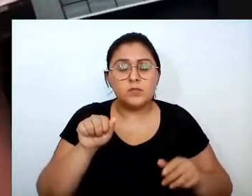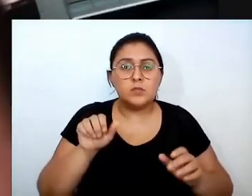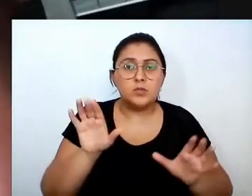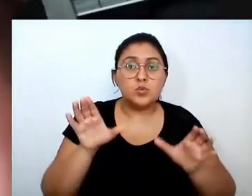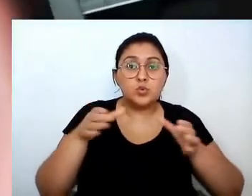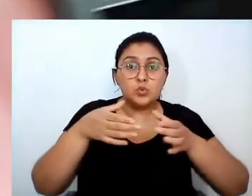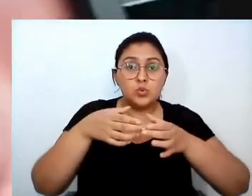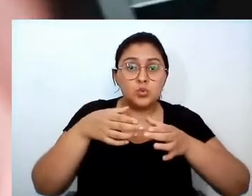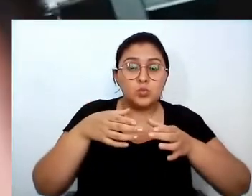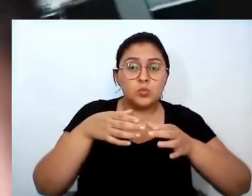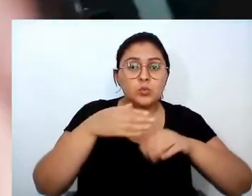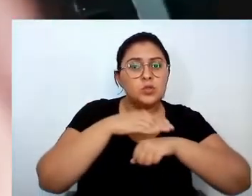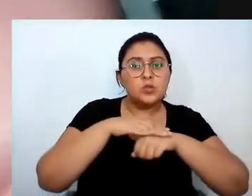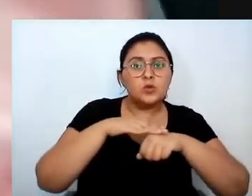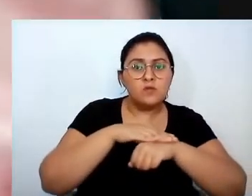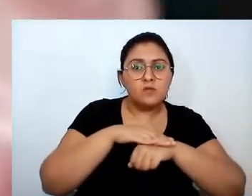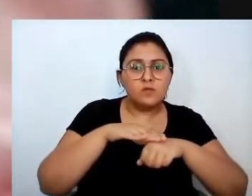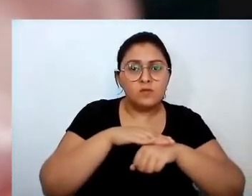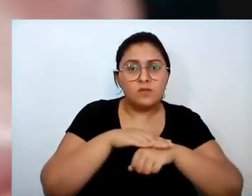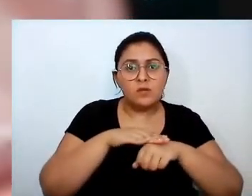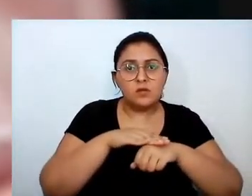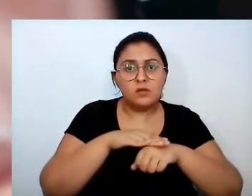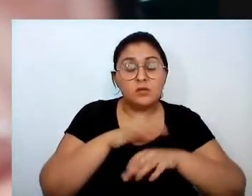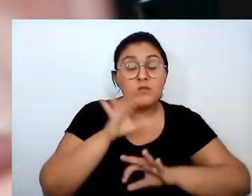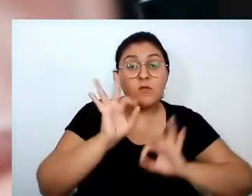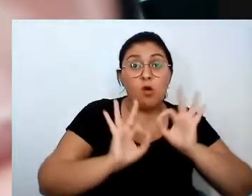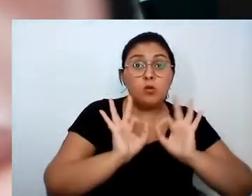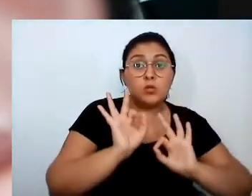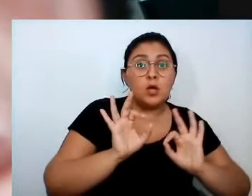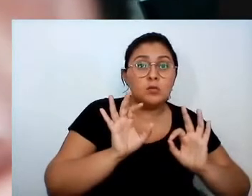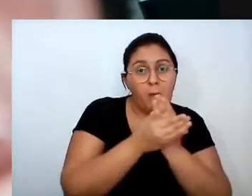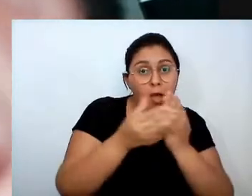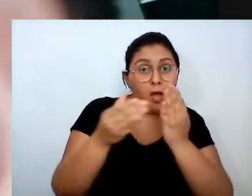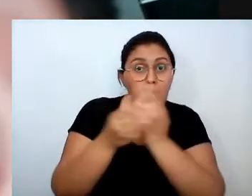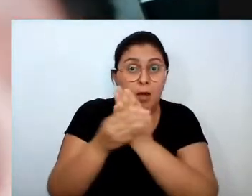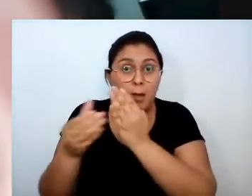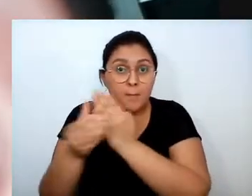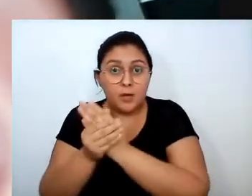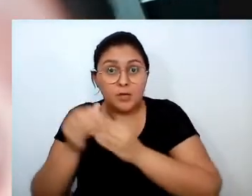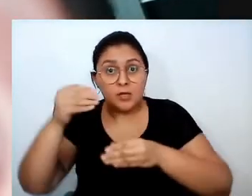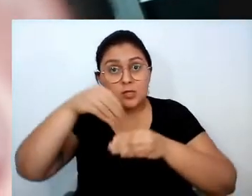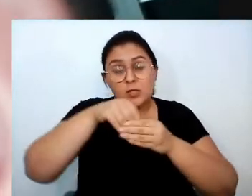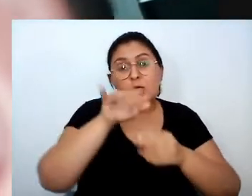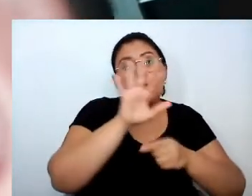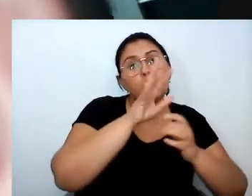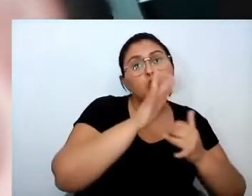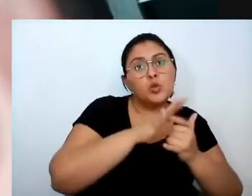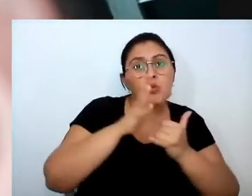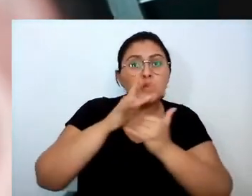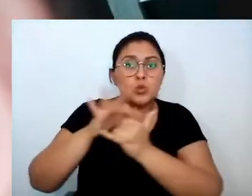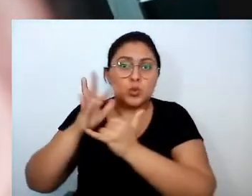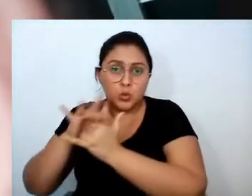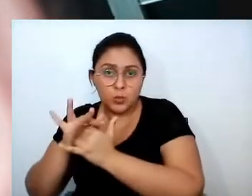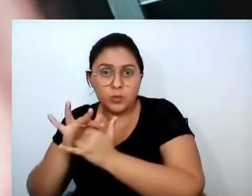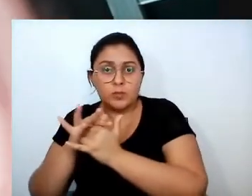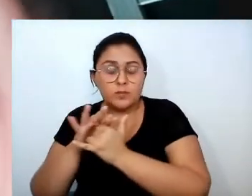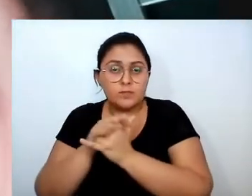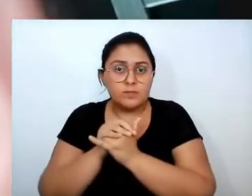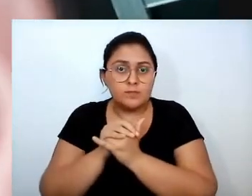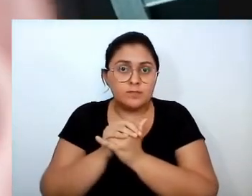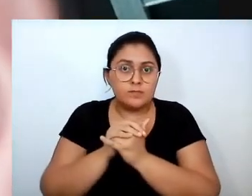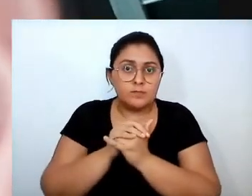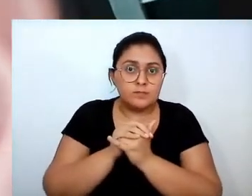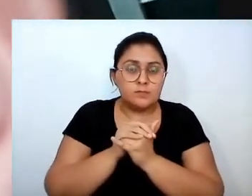vai se chamar, né, vai ser criada uma playlist com todas essas conversas, né, antes de ontem, né, na quarta-feira, conversamos aqui com